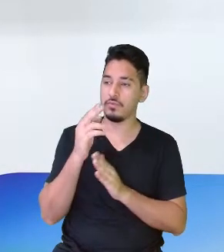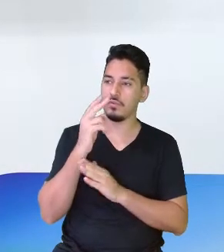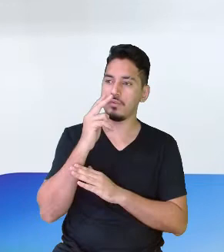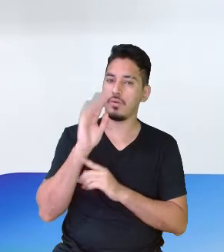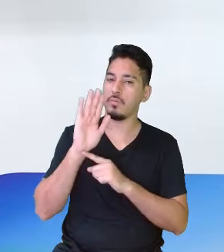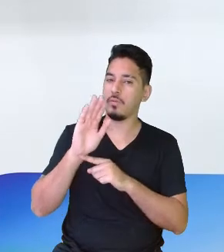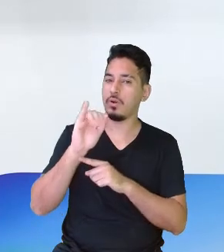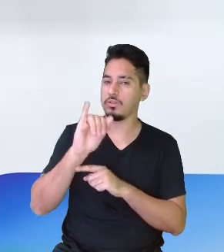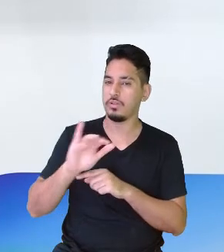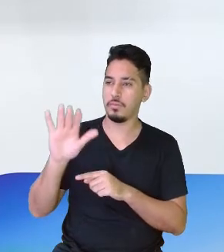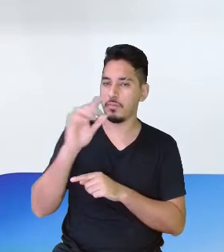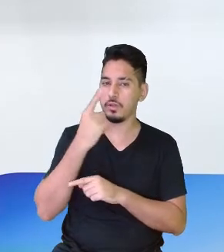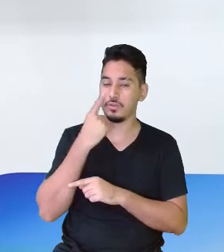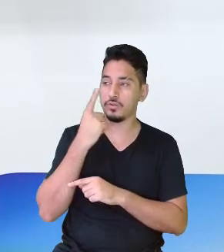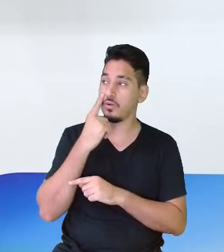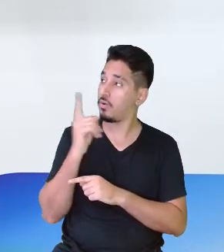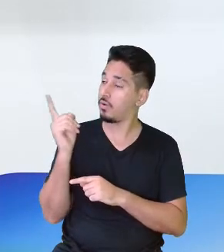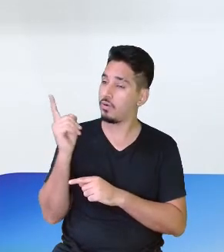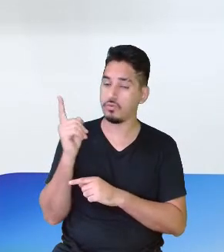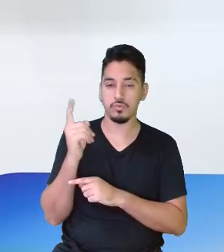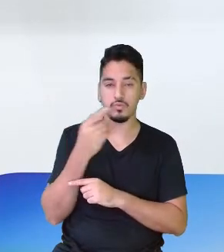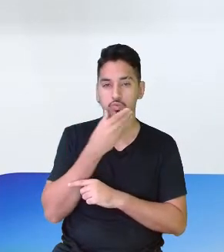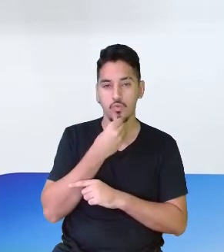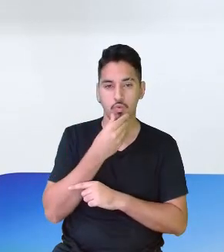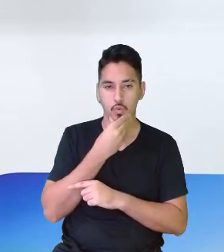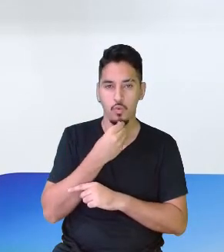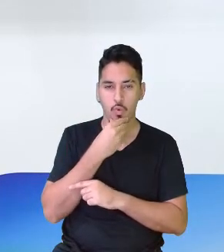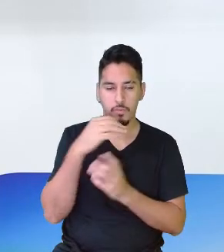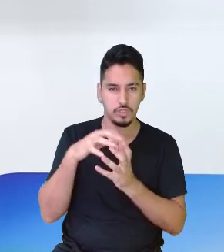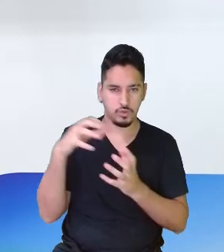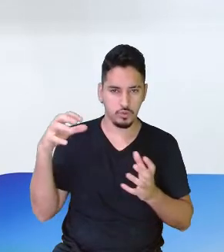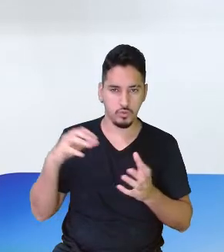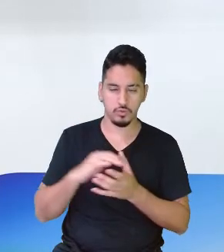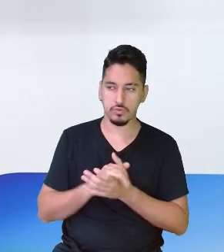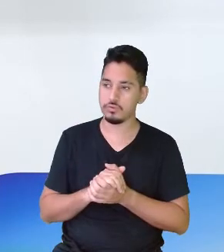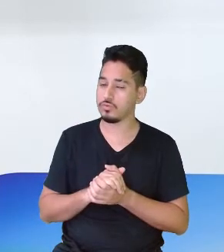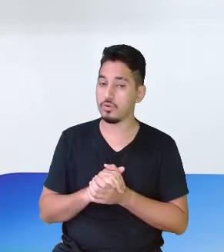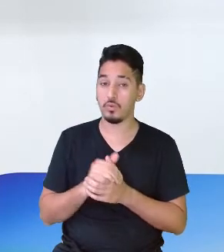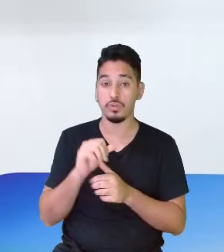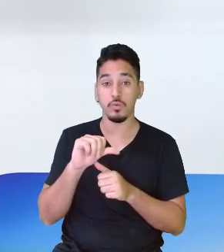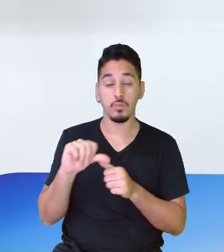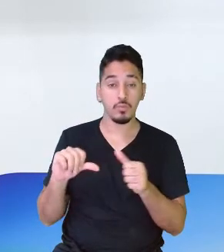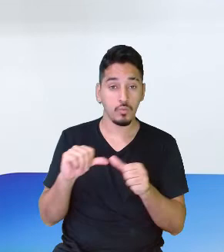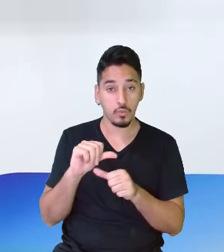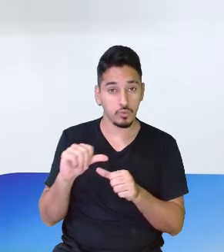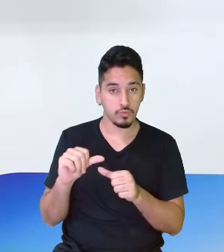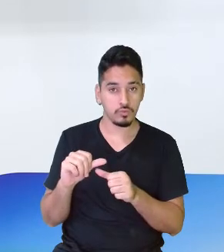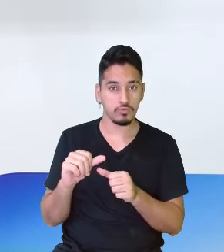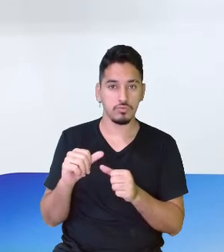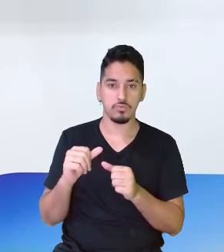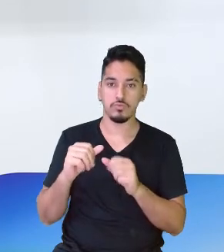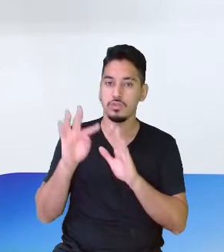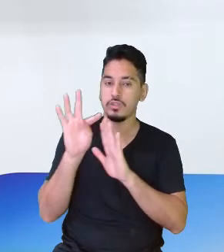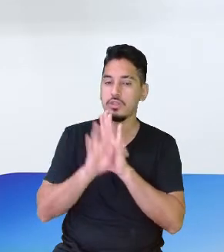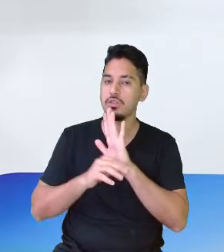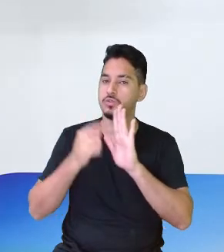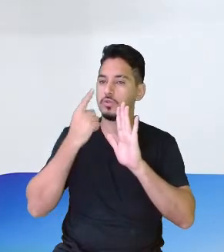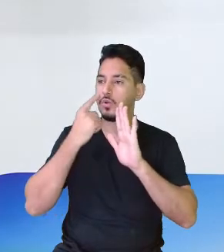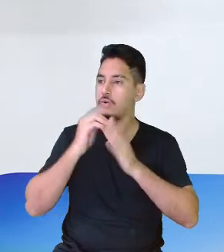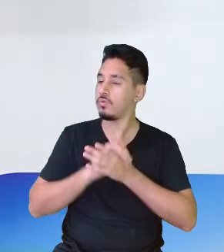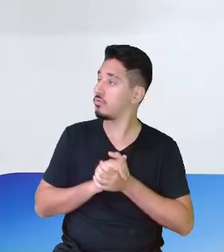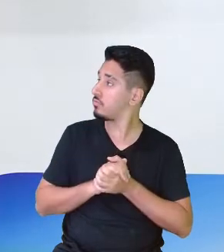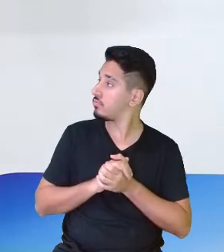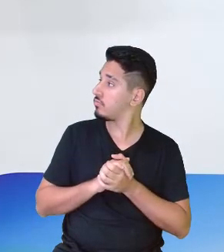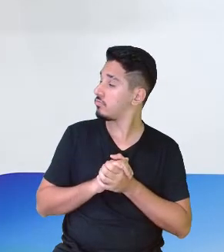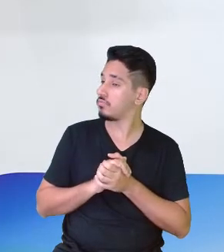aqui essa foto do moço, do senhor do meme, quando mudo o texto, veja, essas imagens,